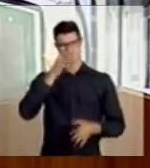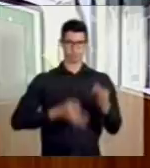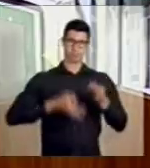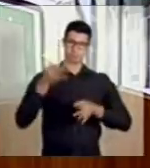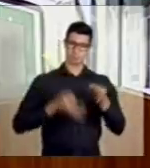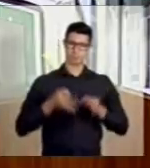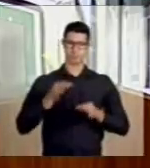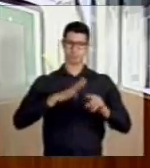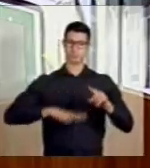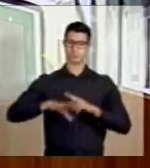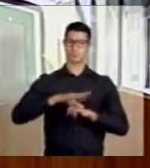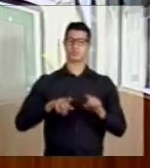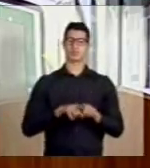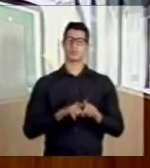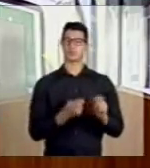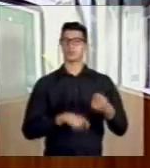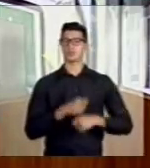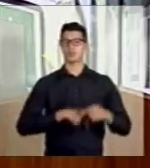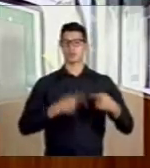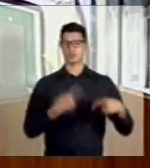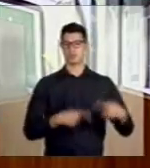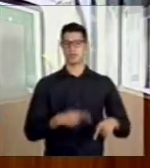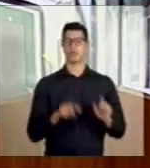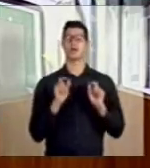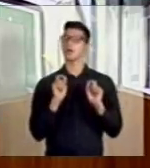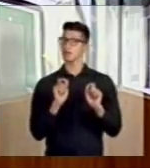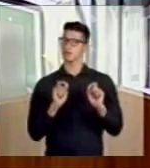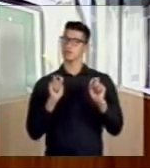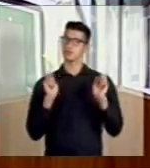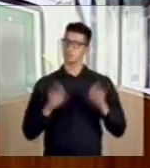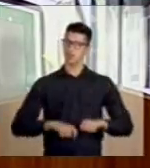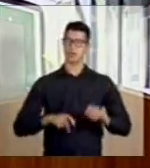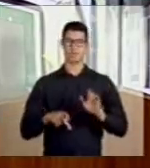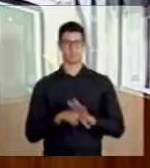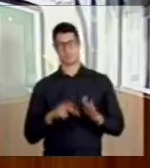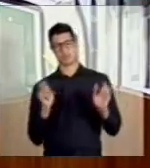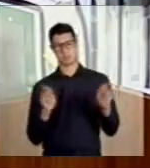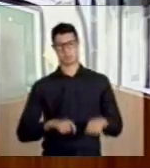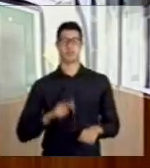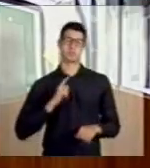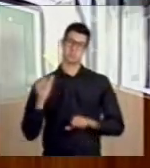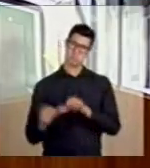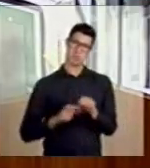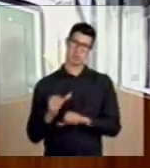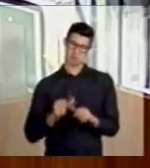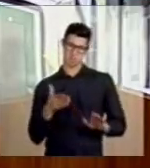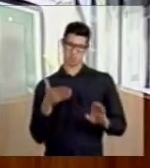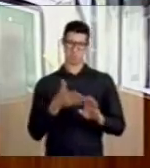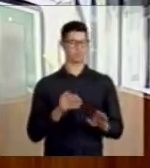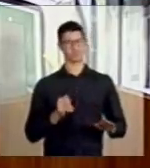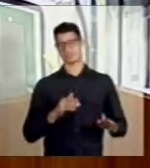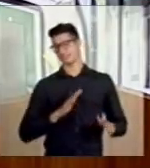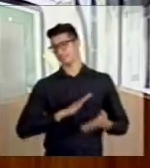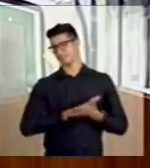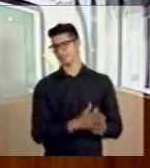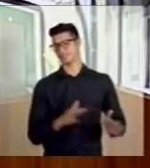jurídica, social, econômica ou política, e que, por efeito de tal condição, tornam-se objeto de